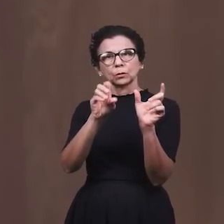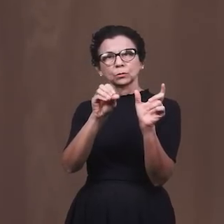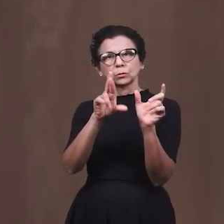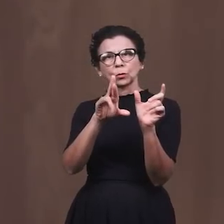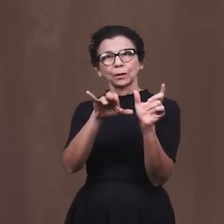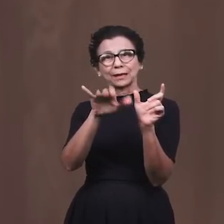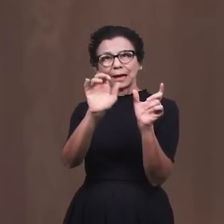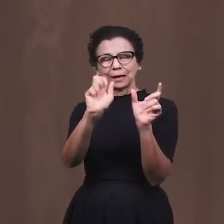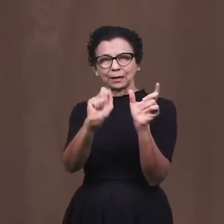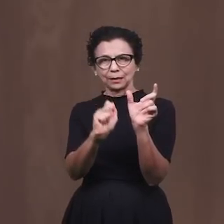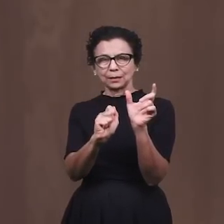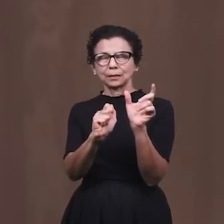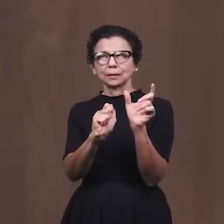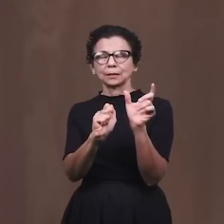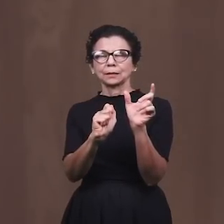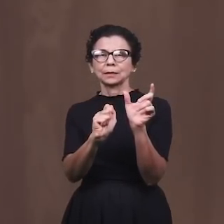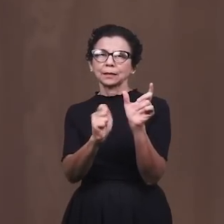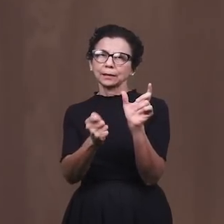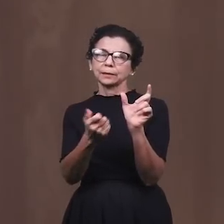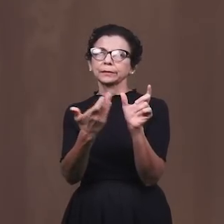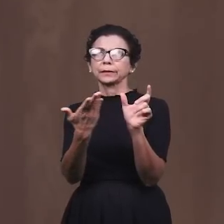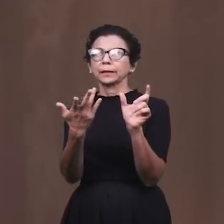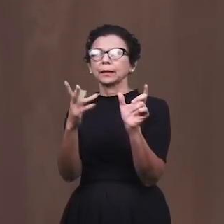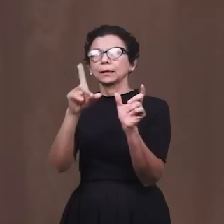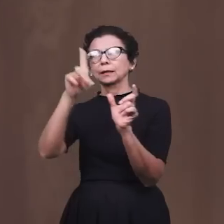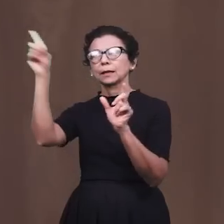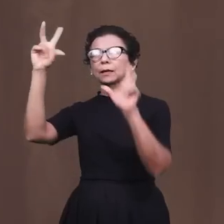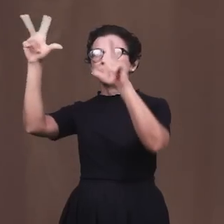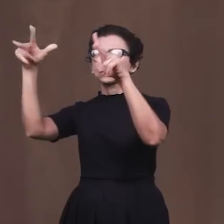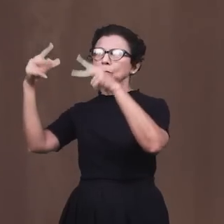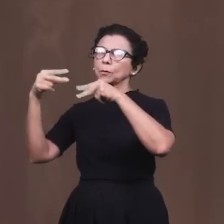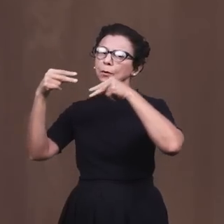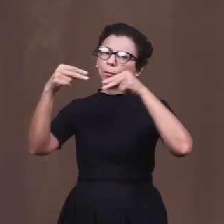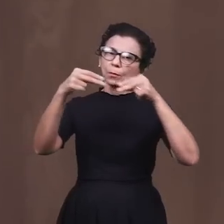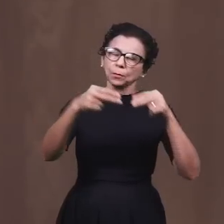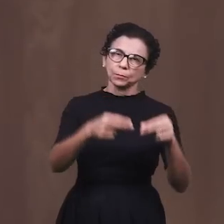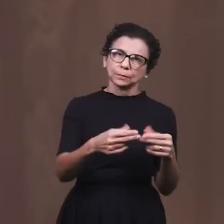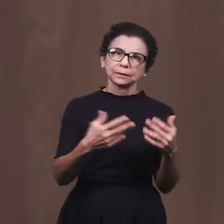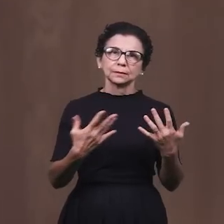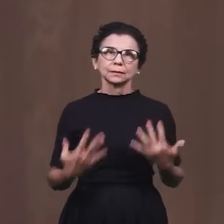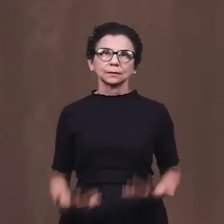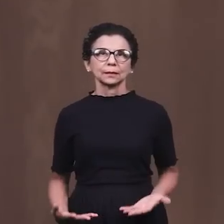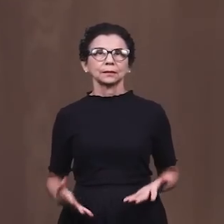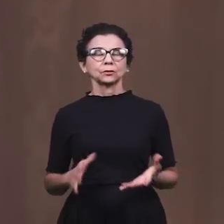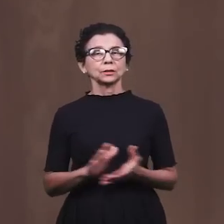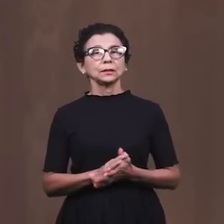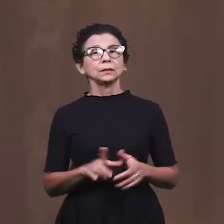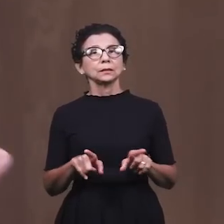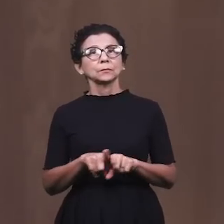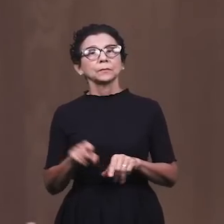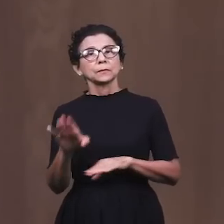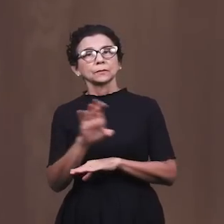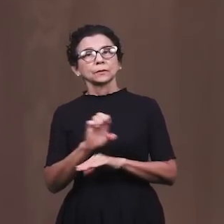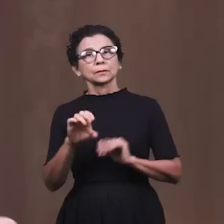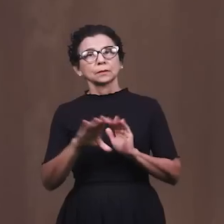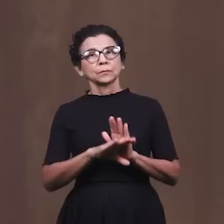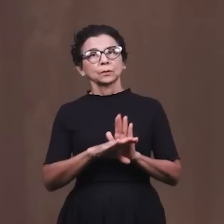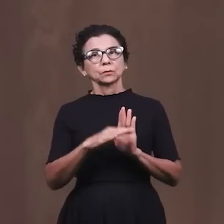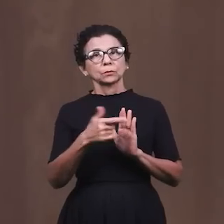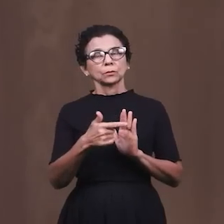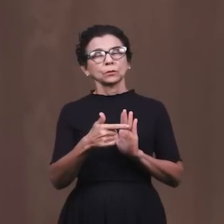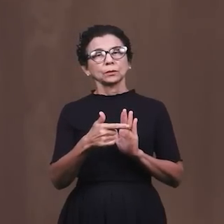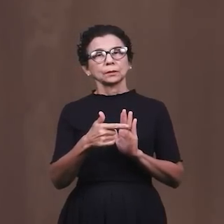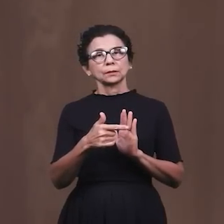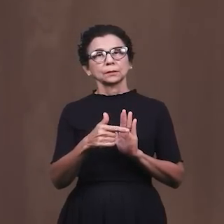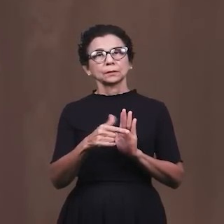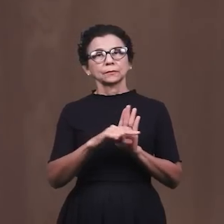uma dádiva, como um presente de Deus, como algo que Deus dá pela graça dele. E é o caso de Efésios capítulo